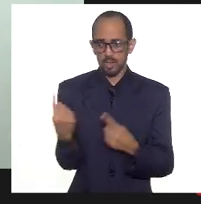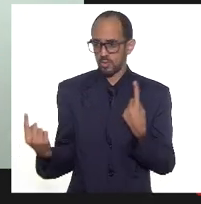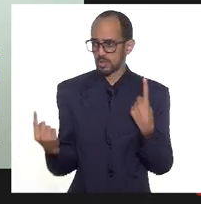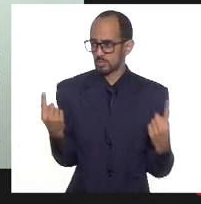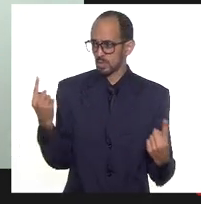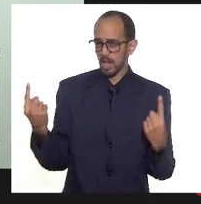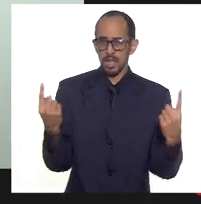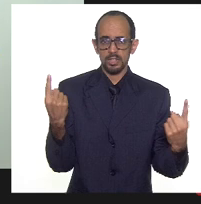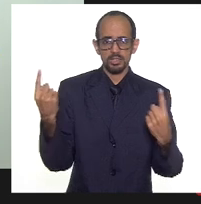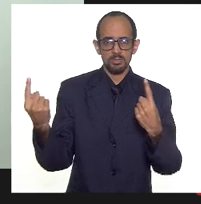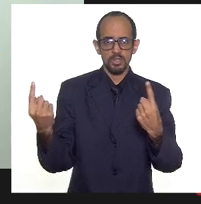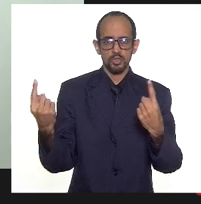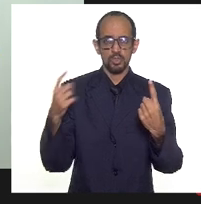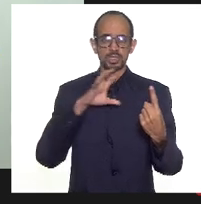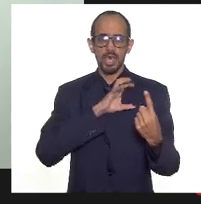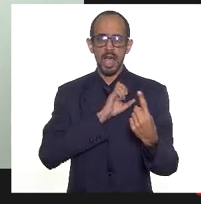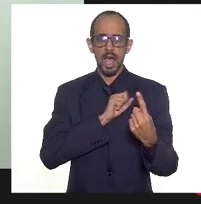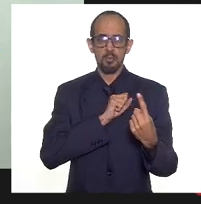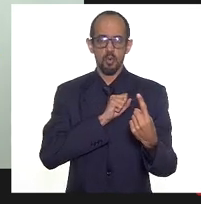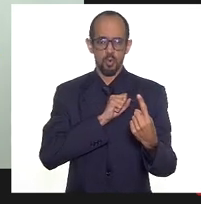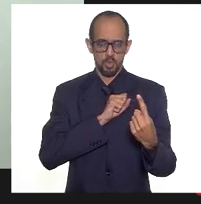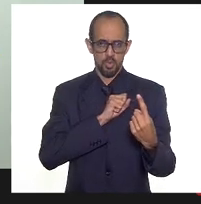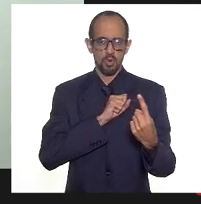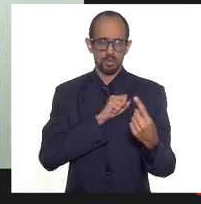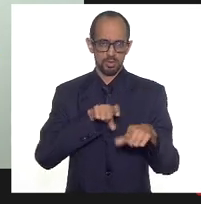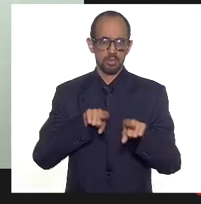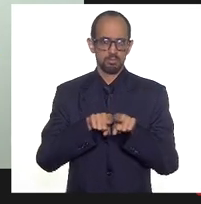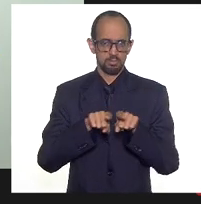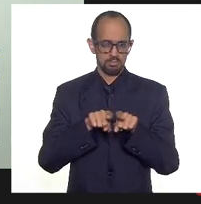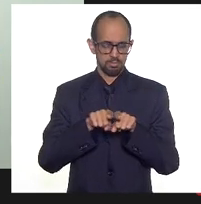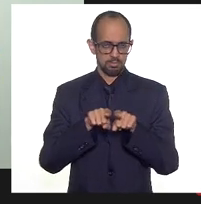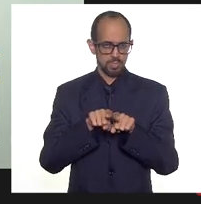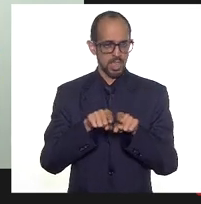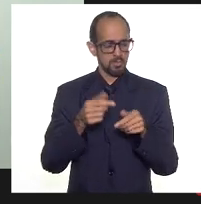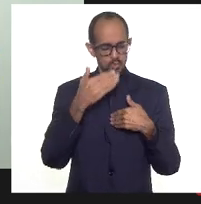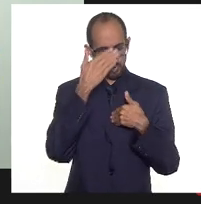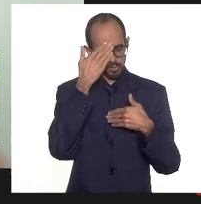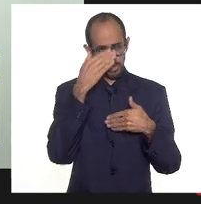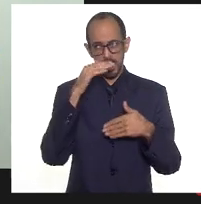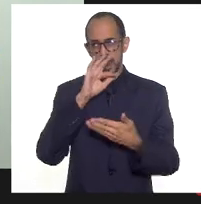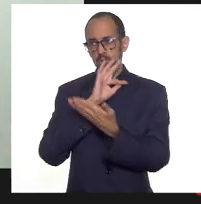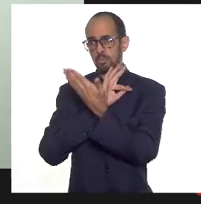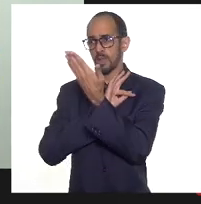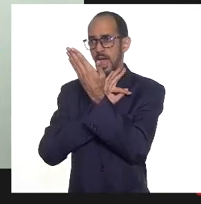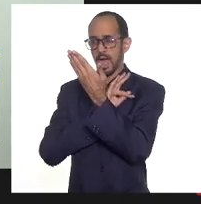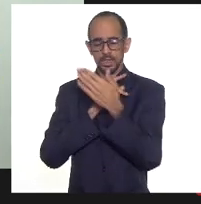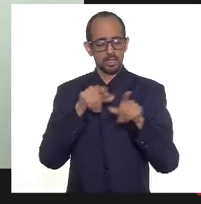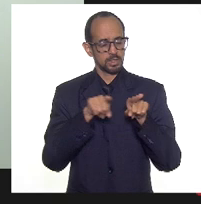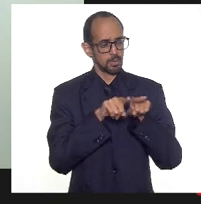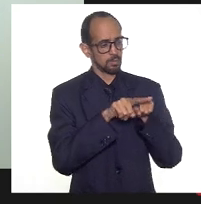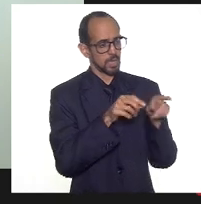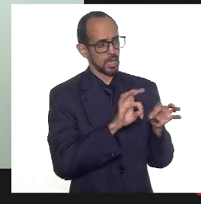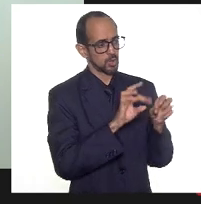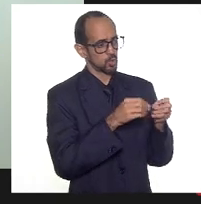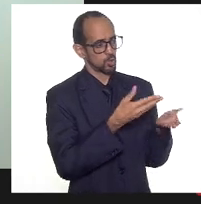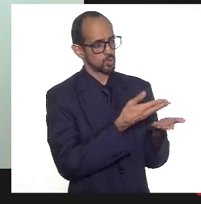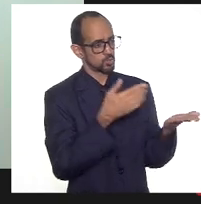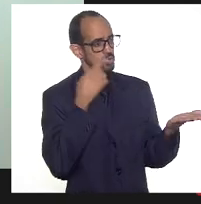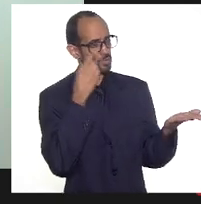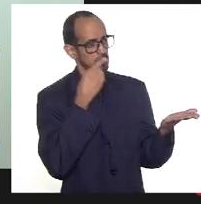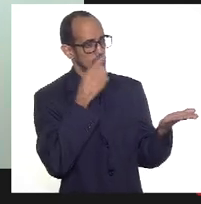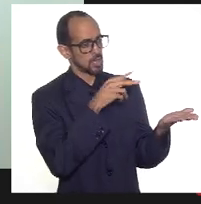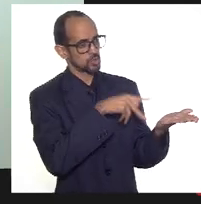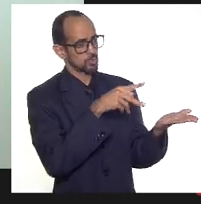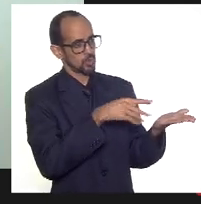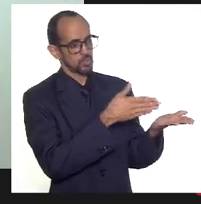amor uns para com os outros. Obrigada, Marta, e obrigada a todos que estão participando, os deputados e as professoras, as